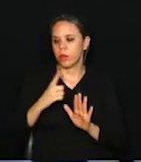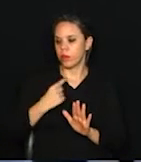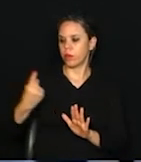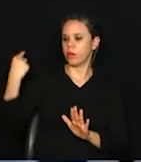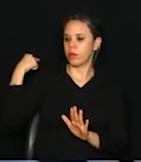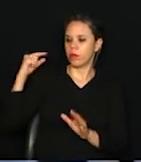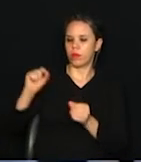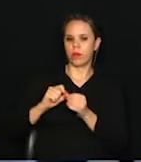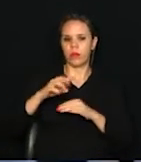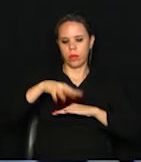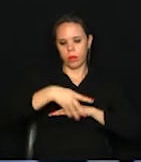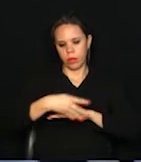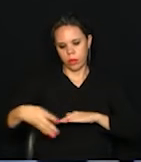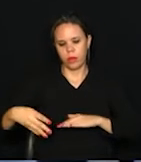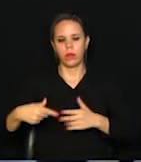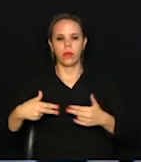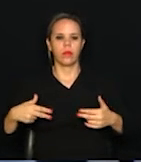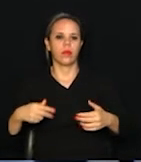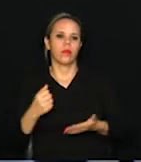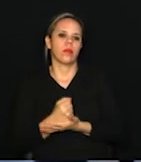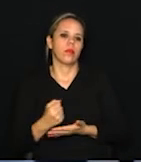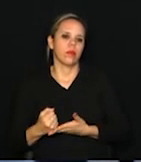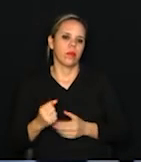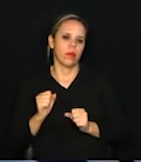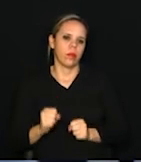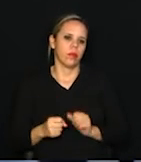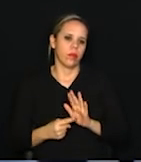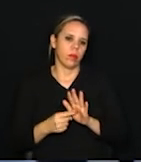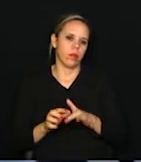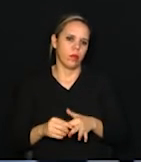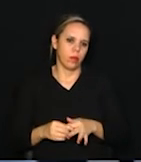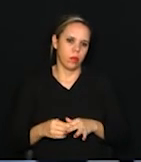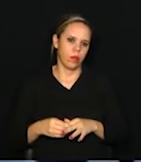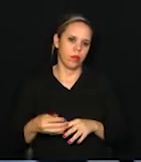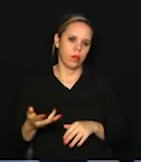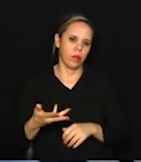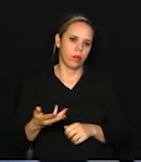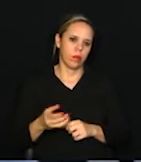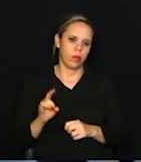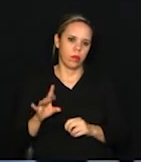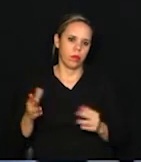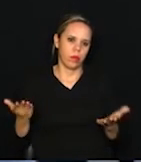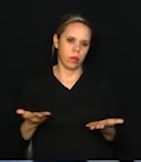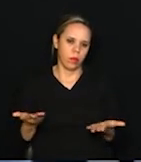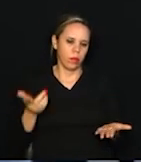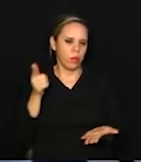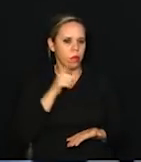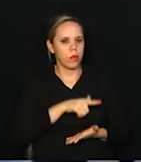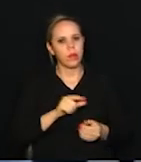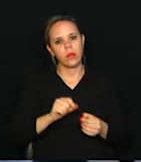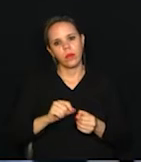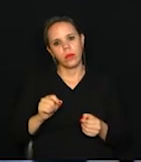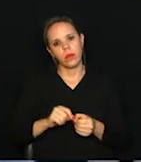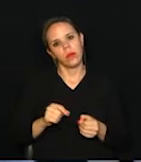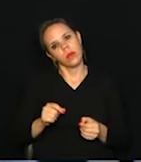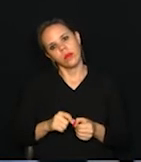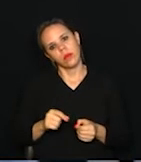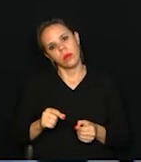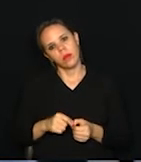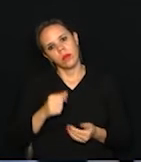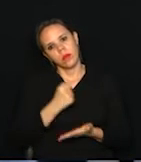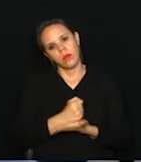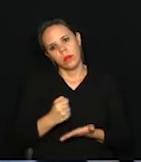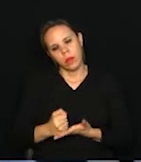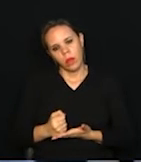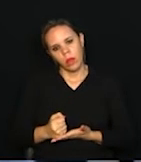fazer faixas, enfim, um contrato que pudesse nos dar agilidade. Então, só agora que a gente conseguiu fazer a